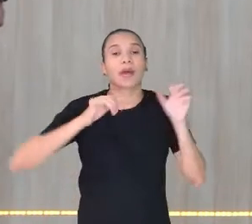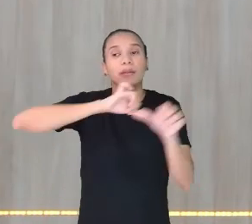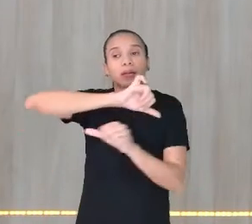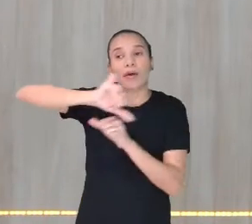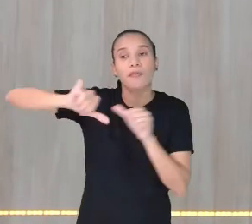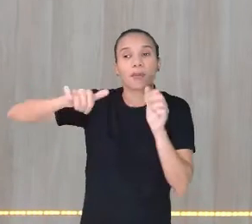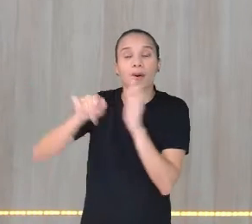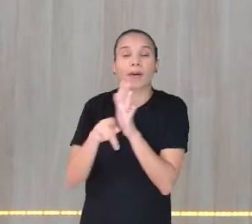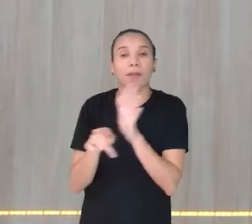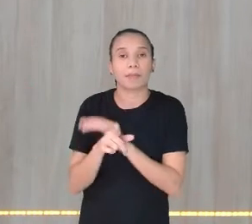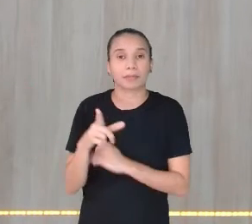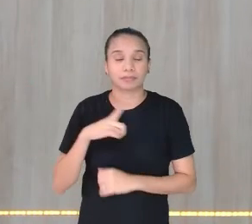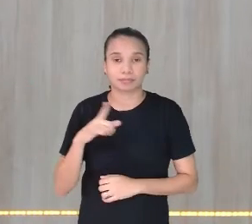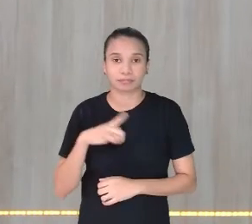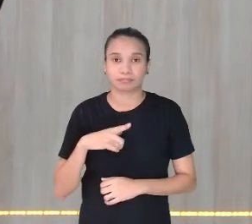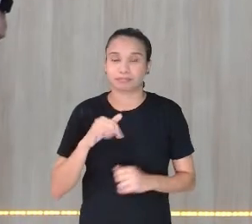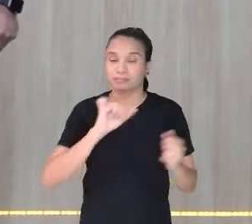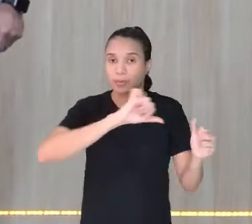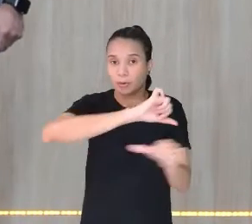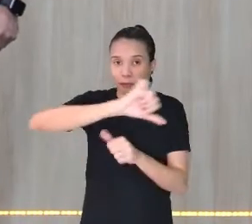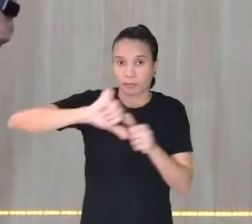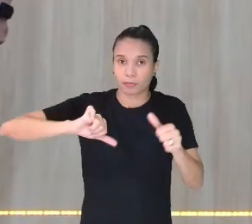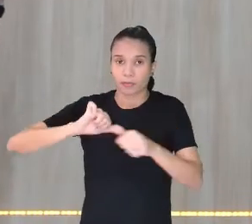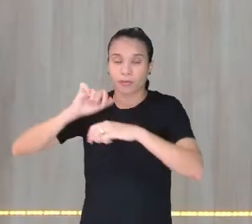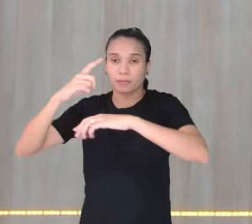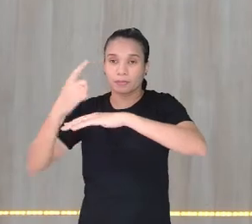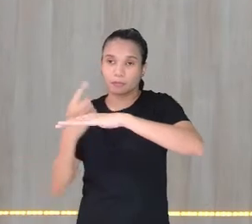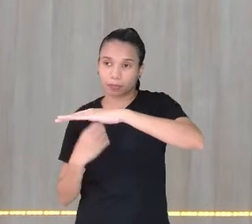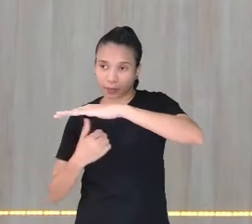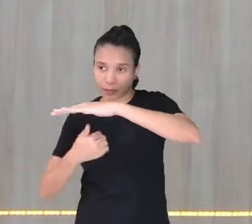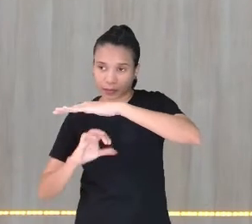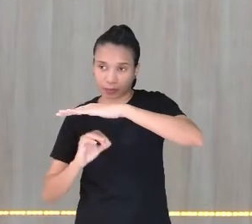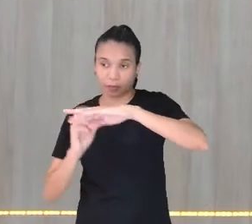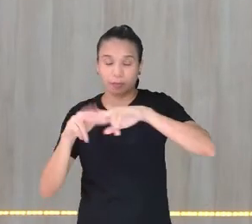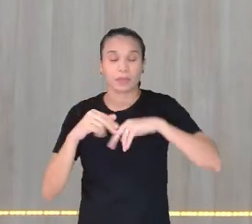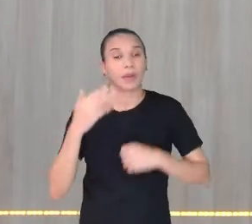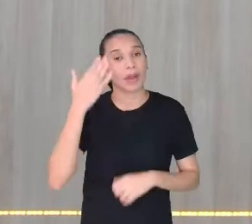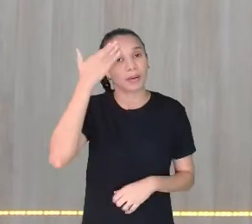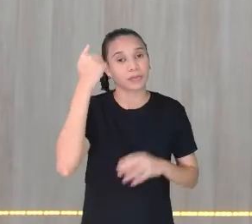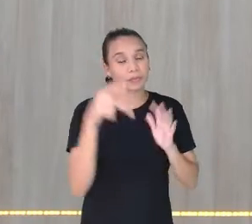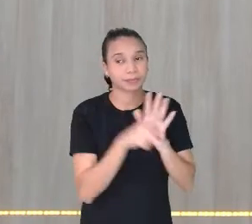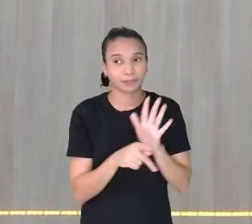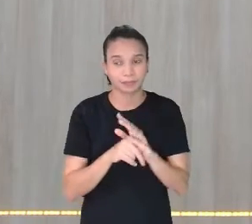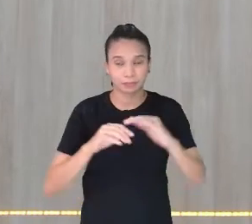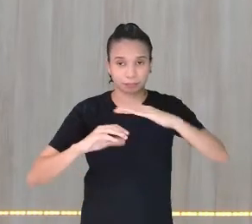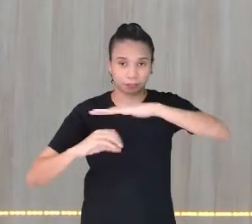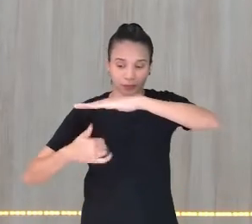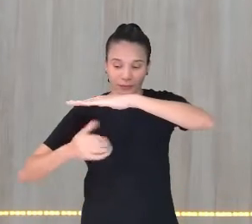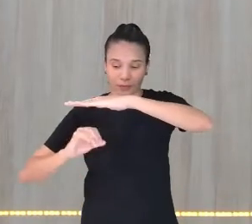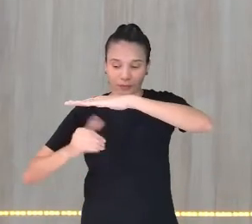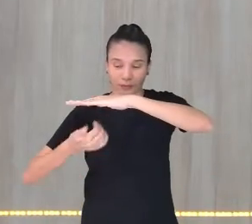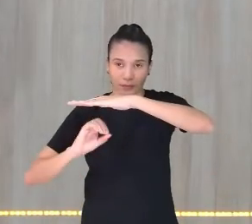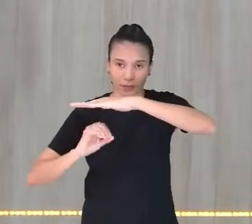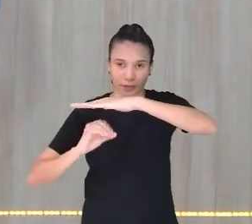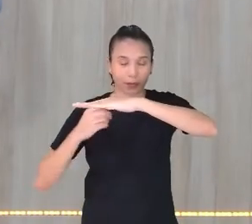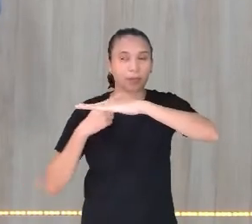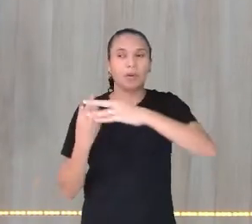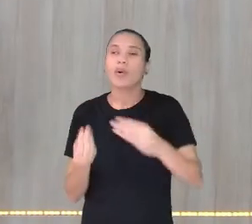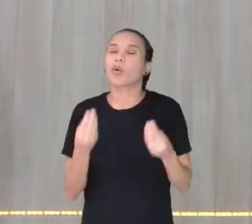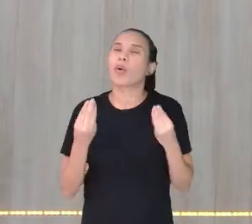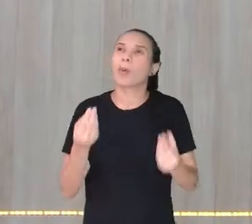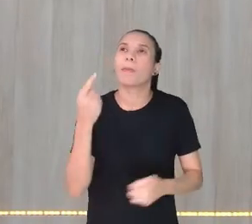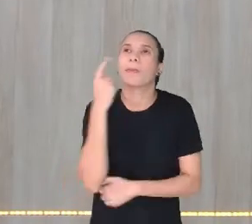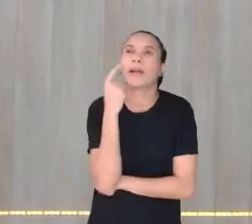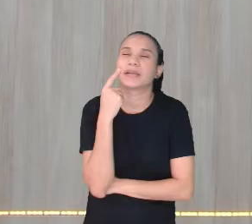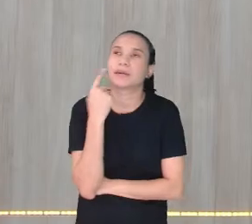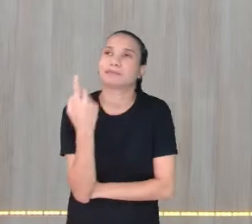essa fração, que é uma fração ordinária, numa fração decimal. Então, eu sei que o denominador é quanto? É 10. Aí, tu pode